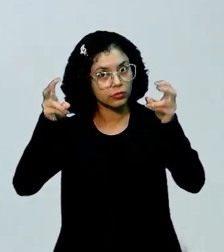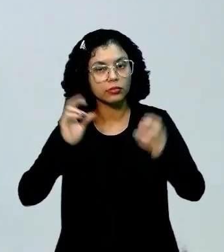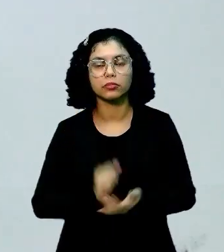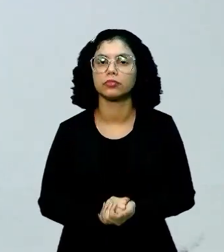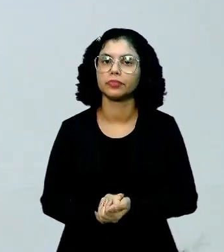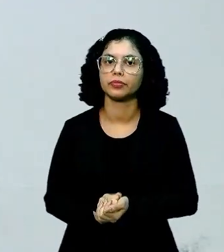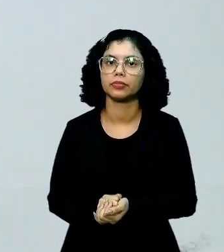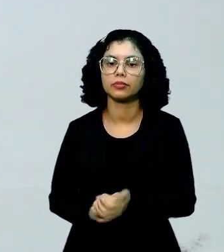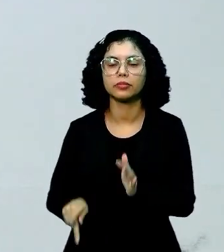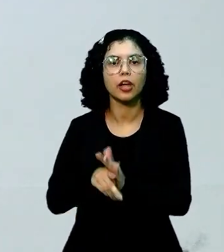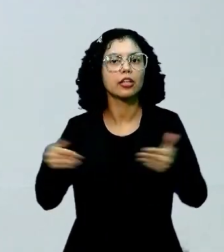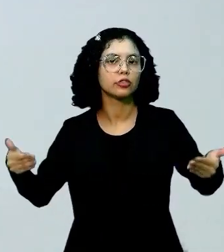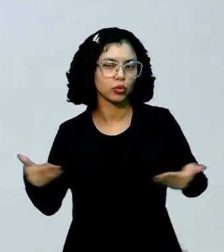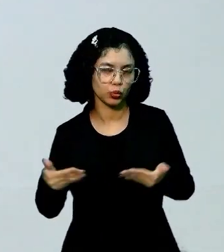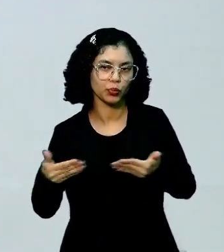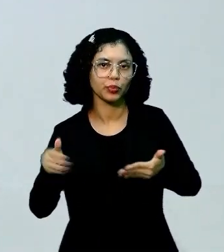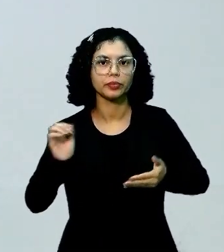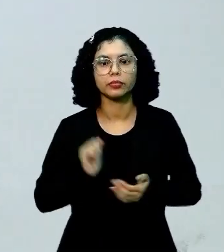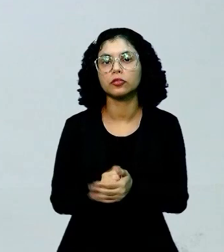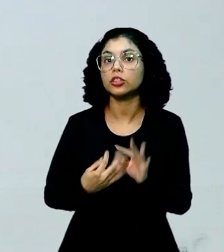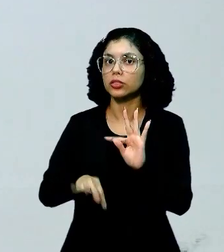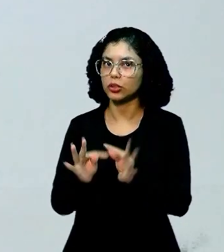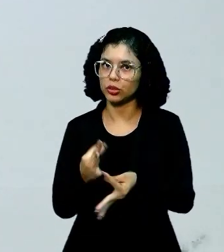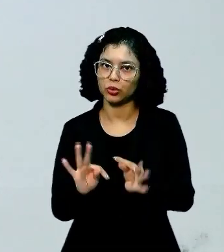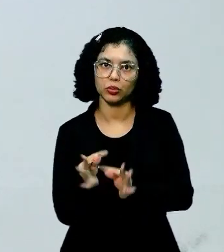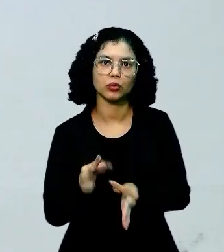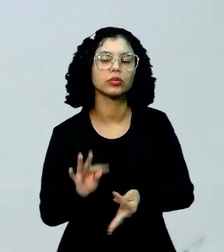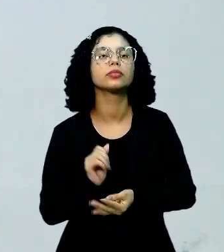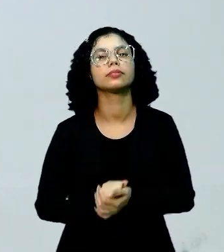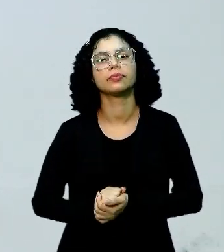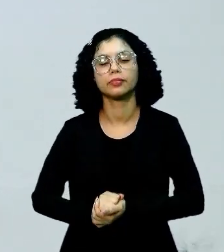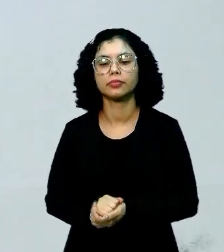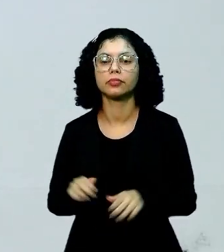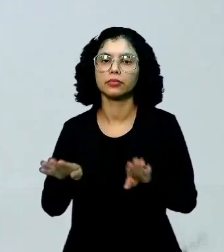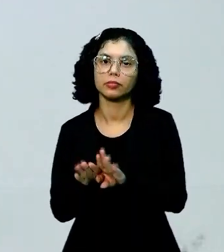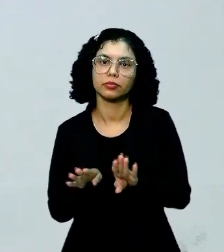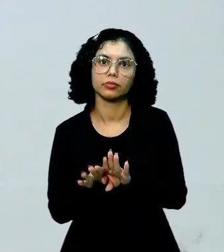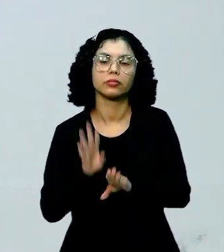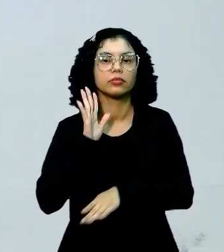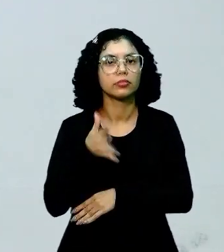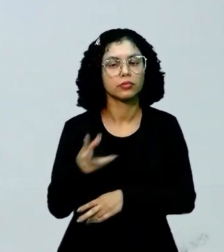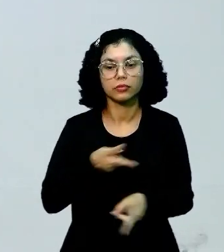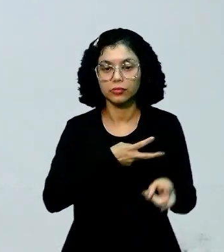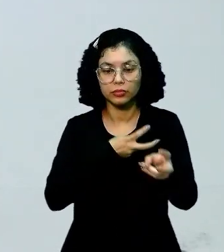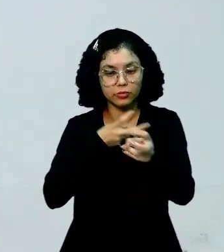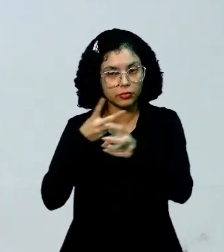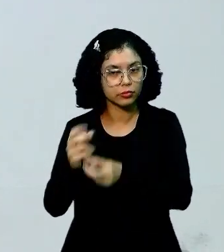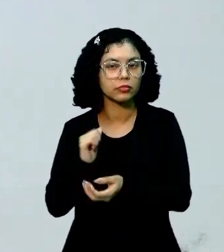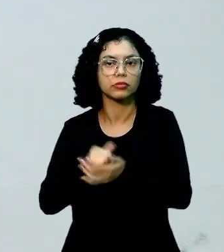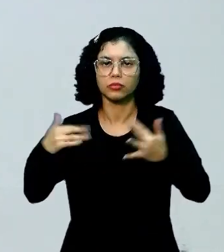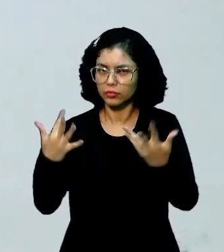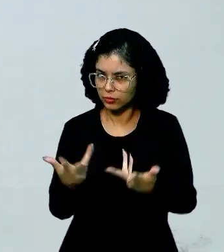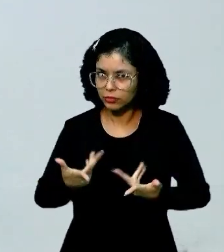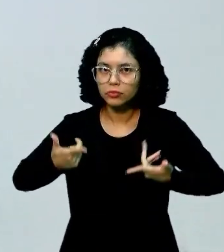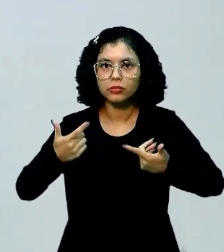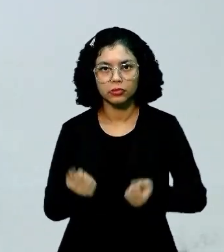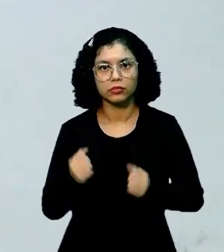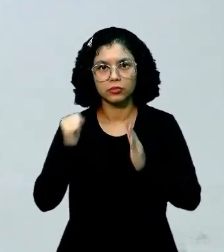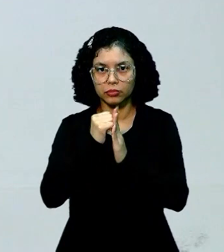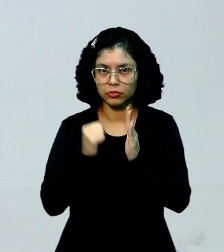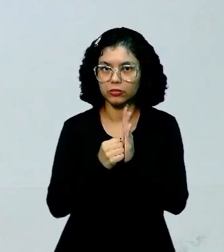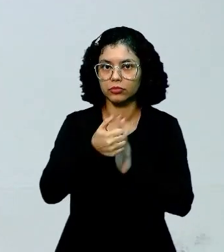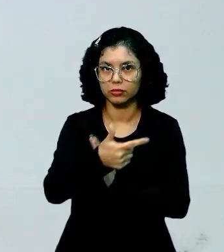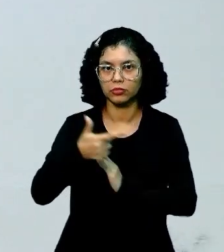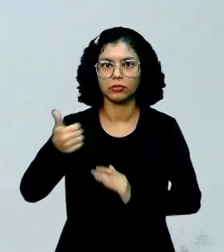com esses assuntos atuais, com a tecnologia, né? Também tentando já verificar as habilidades, né, do século